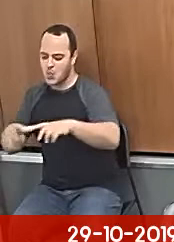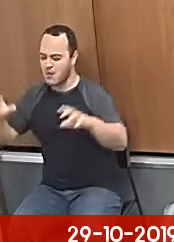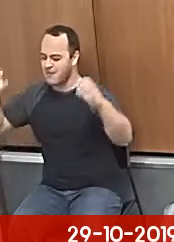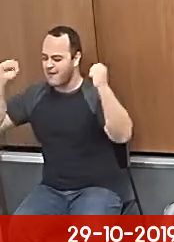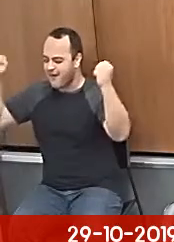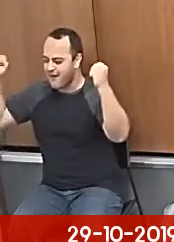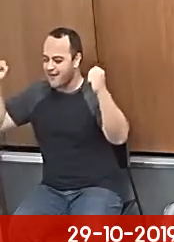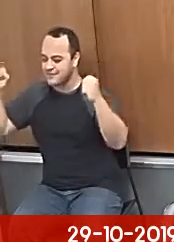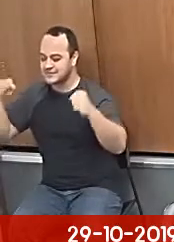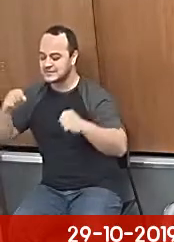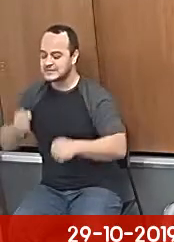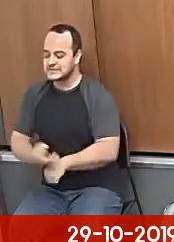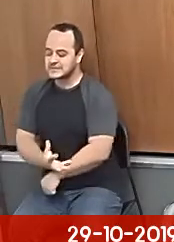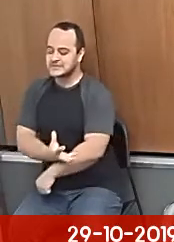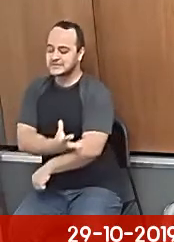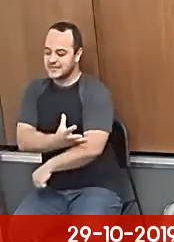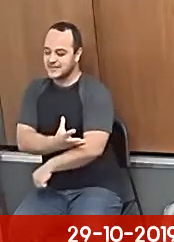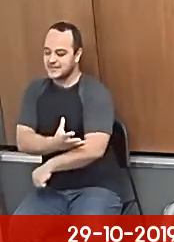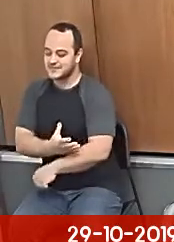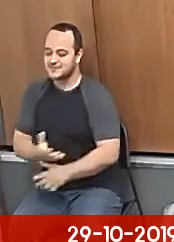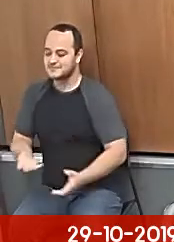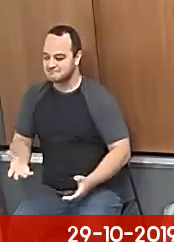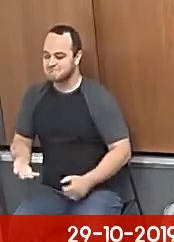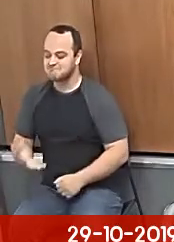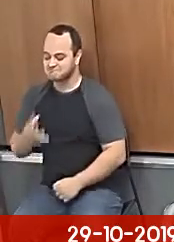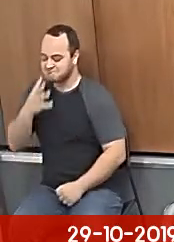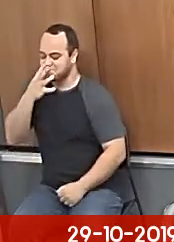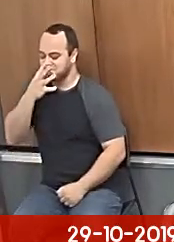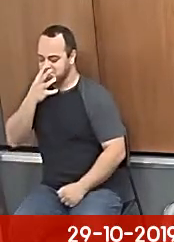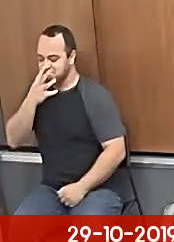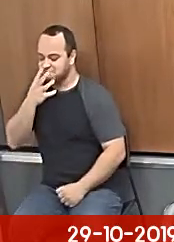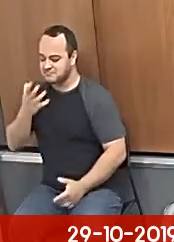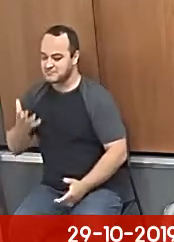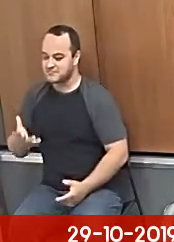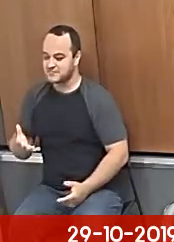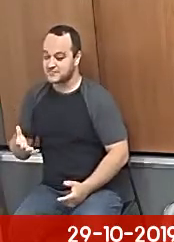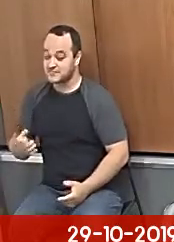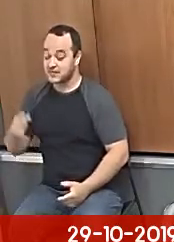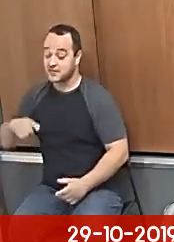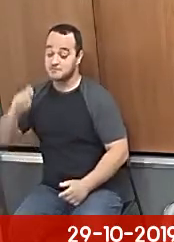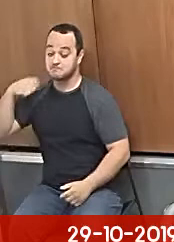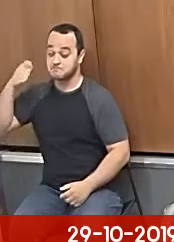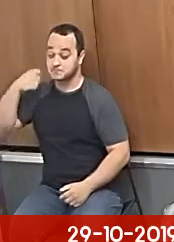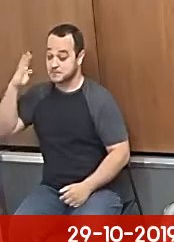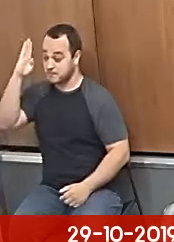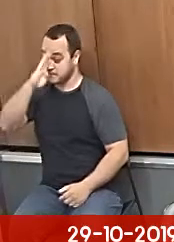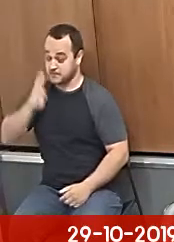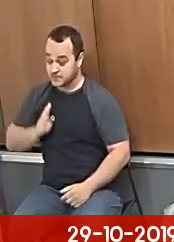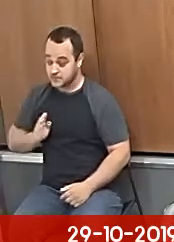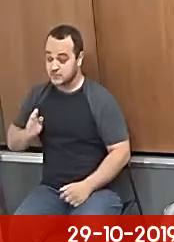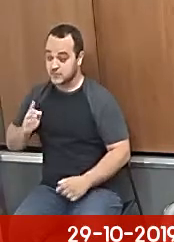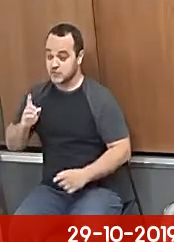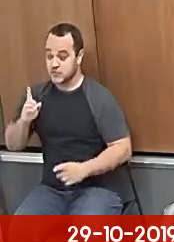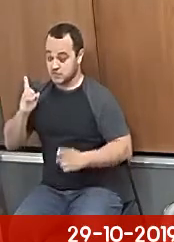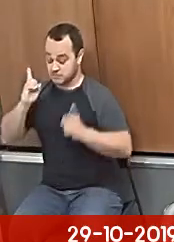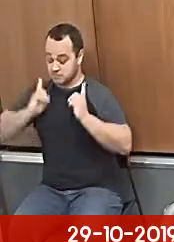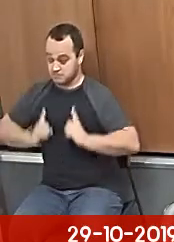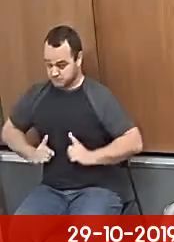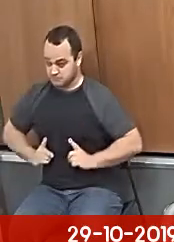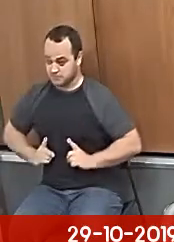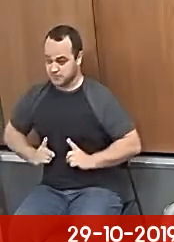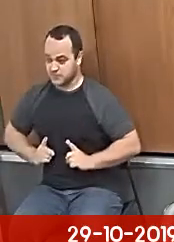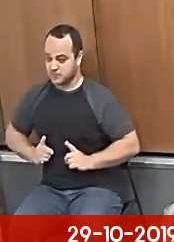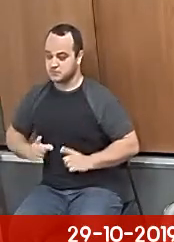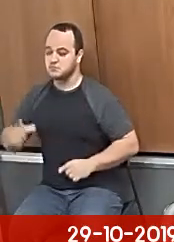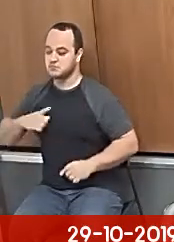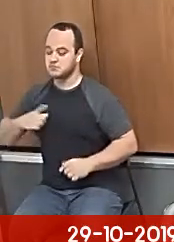Aqui a nossa Associação Brasileira de Deficientes Físicos, que desenvolve a modalidade de futebol para